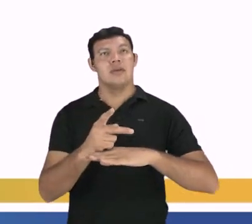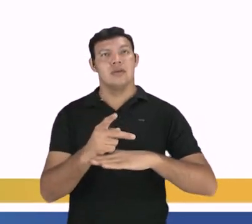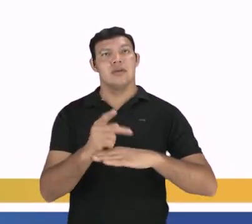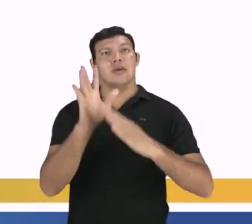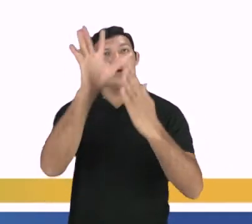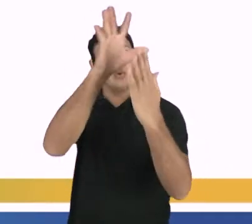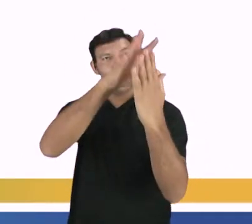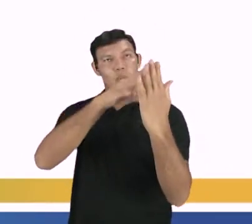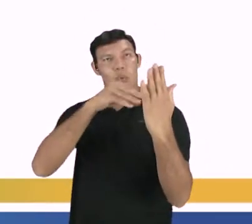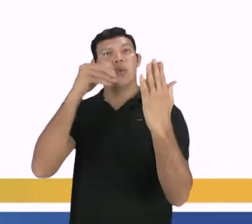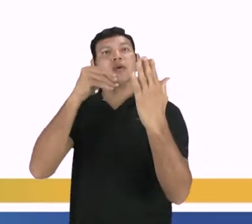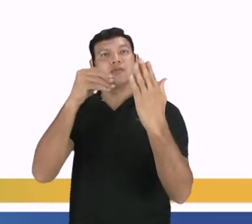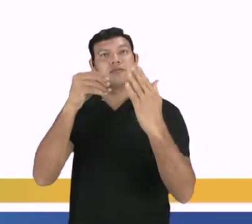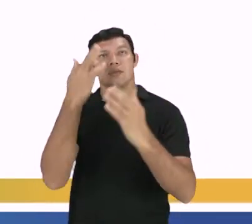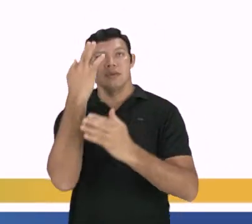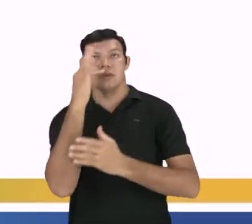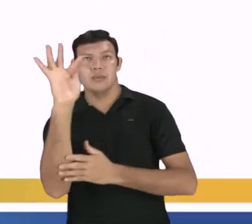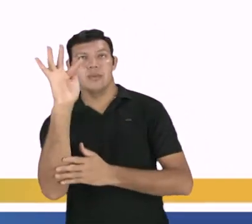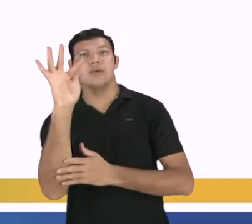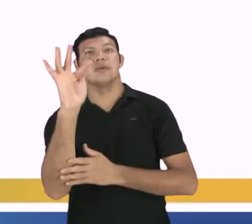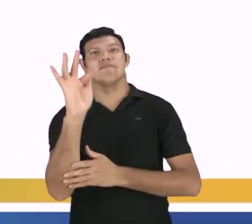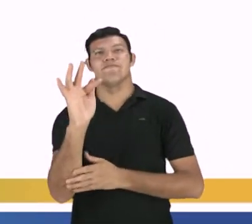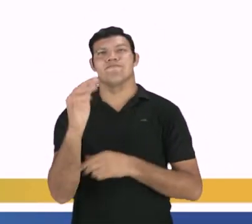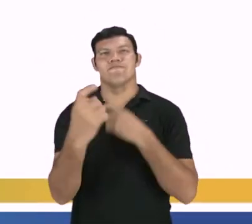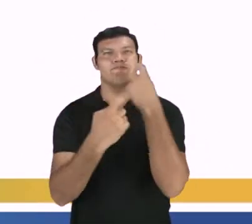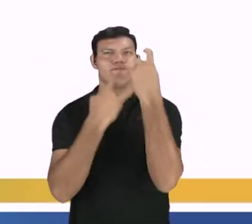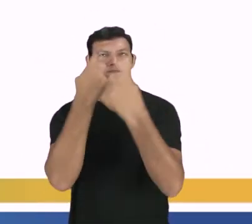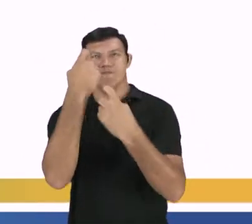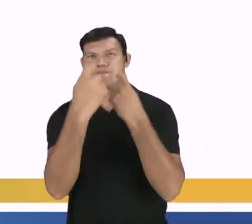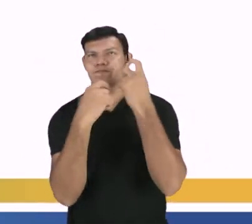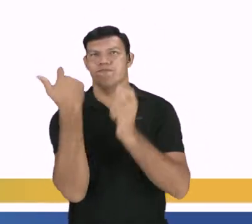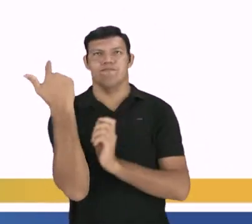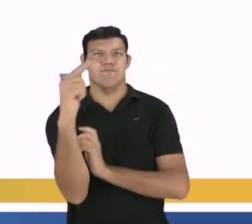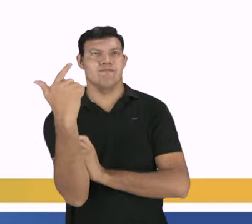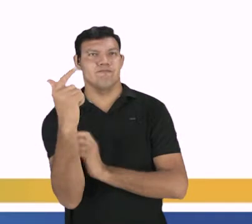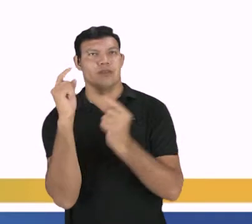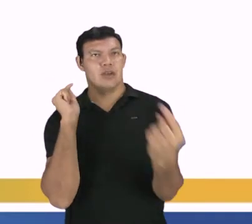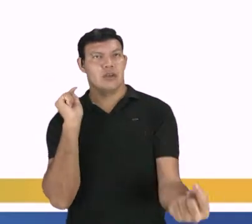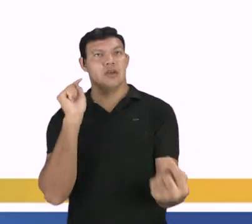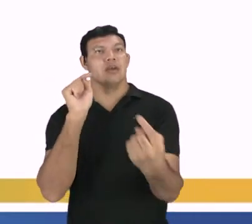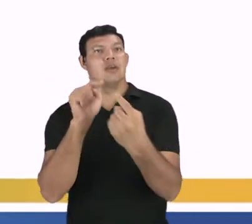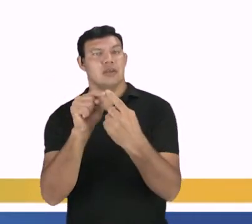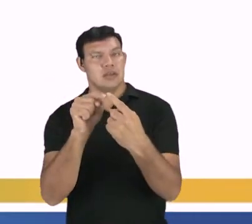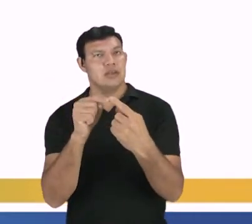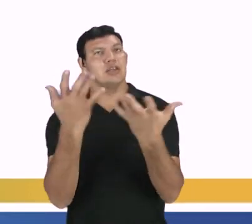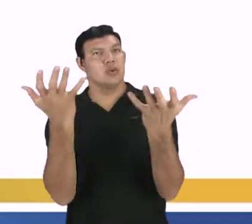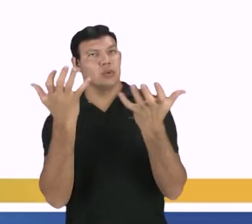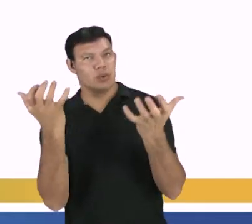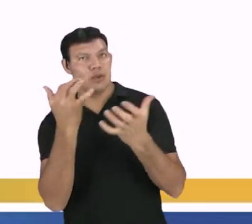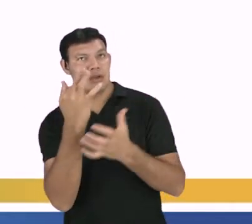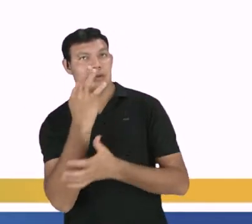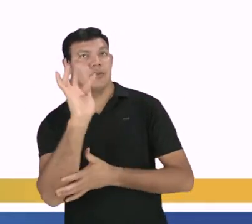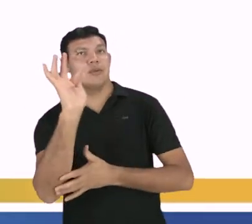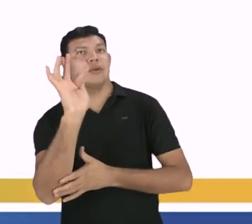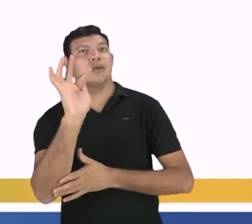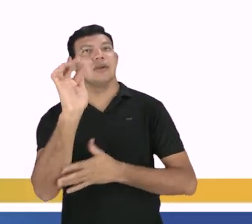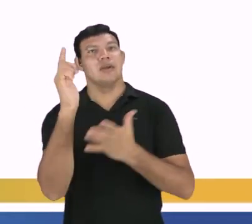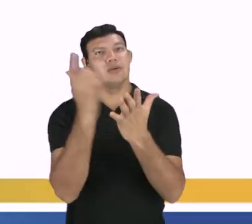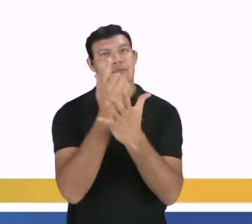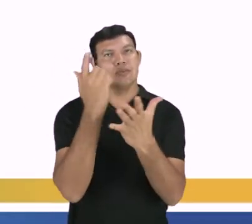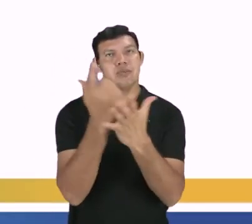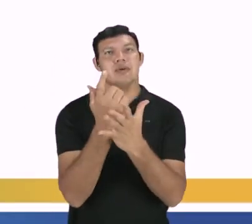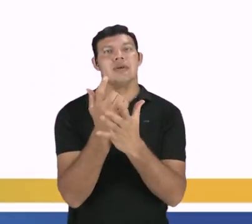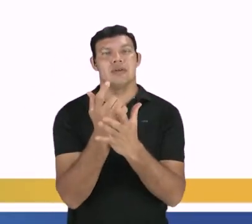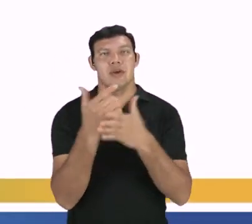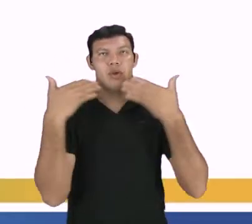francês, mas apresentou o quê? Despreocupação com a objetividade tão prezada pelos franceses. Assim, as obras